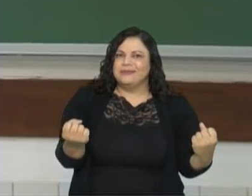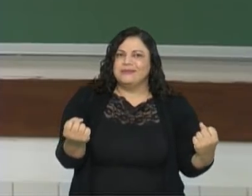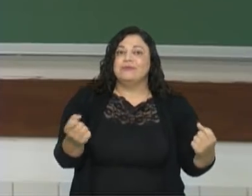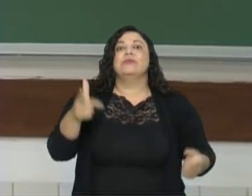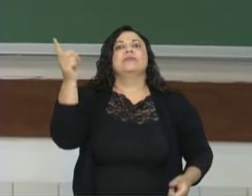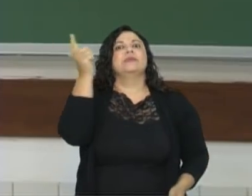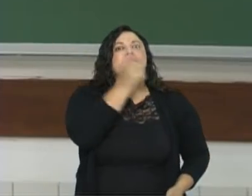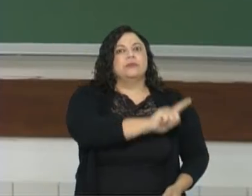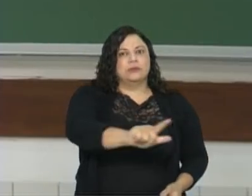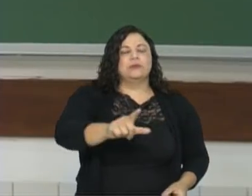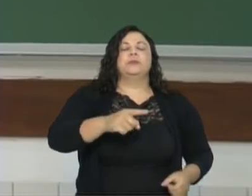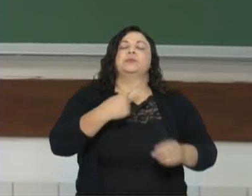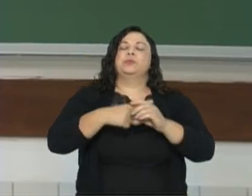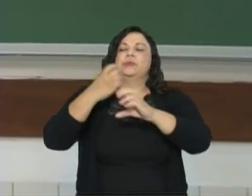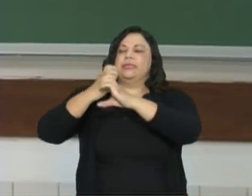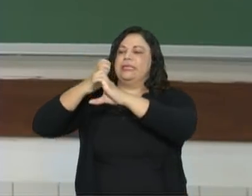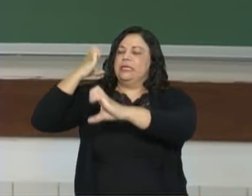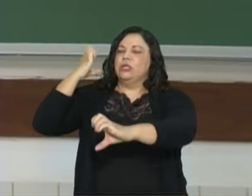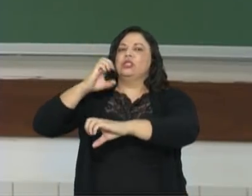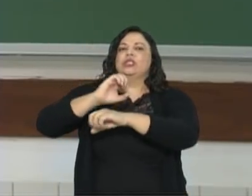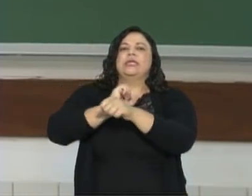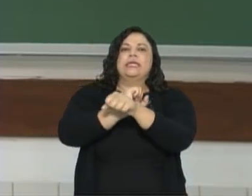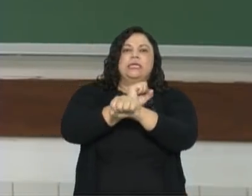engenheiro negro, num país